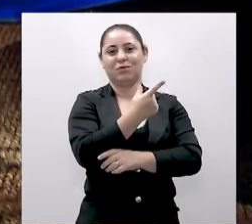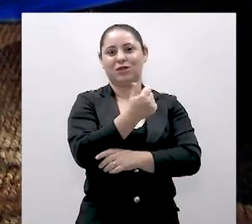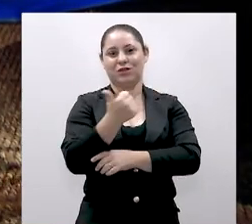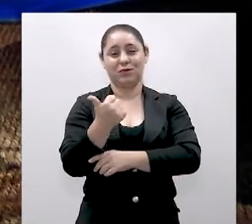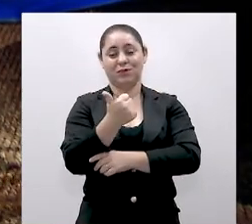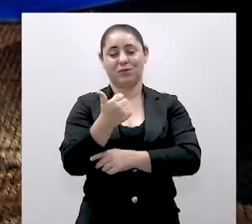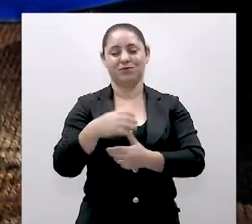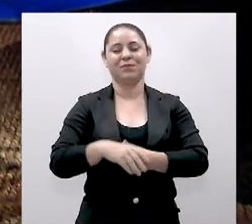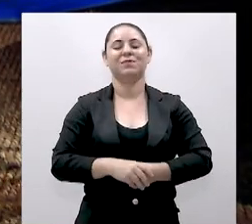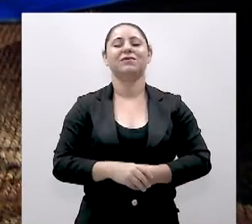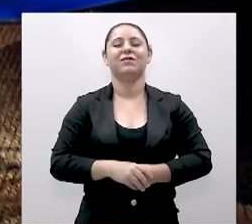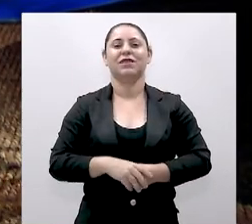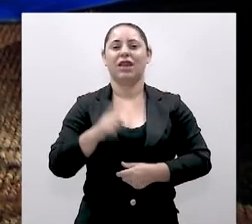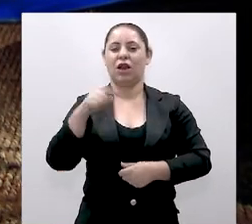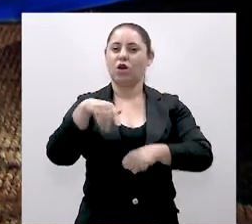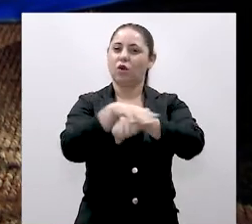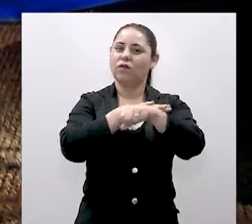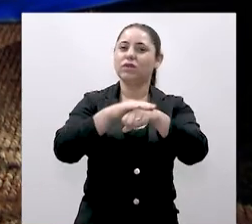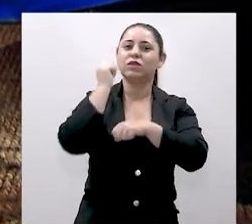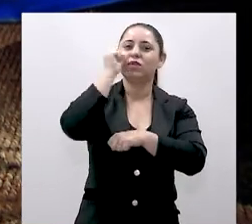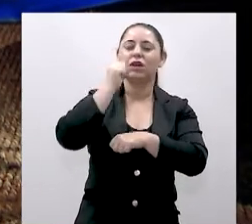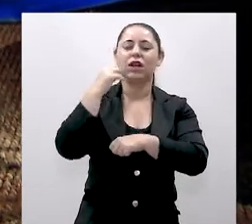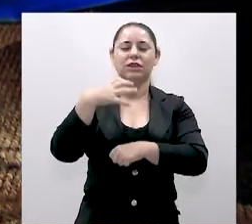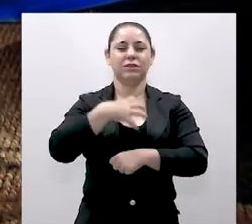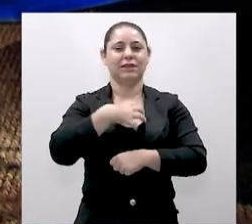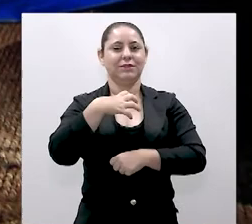1001 2001